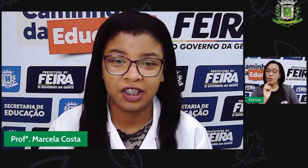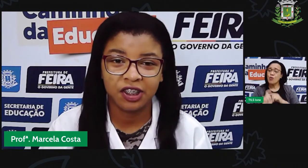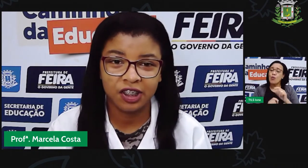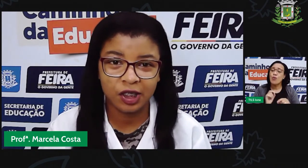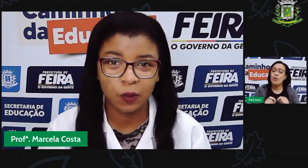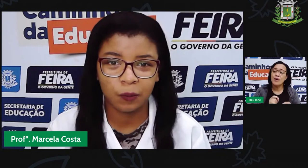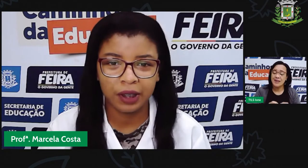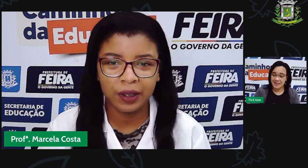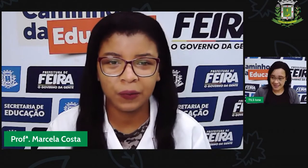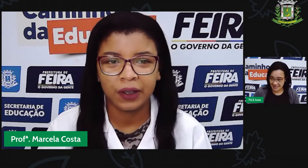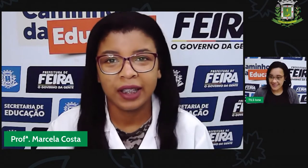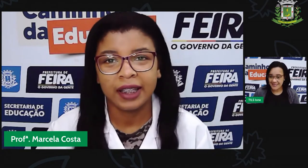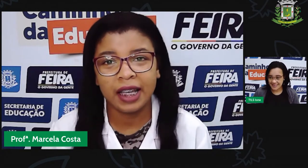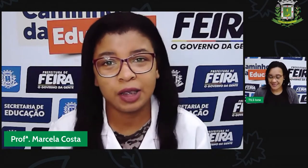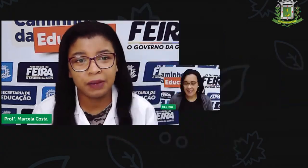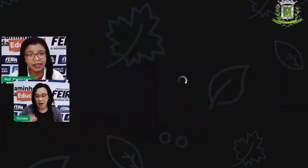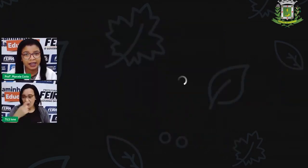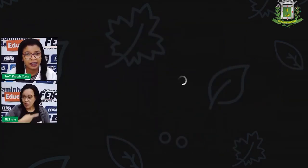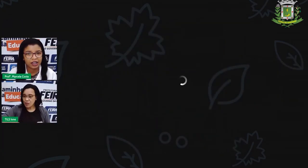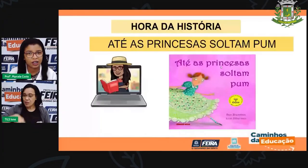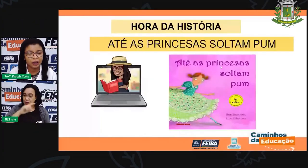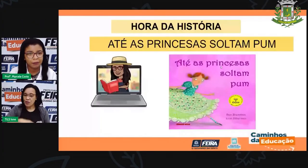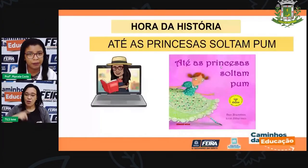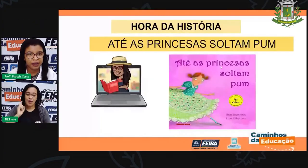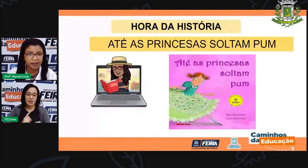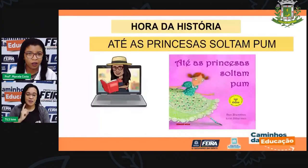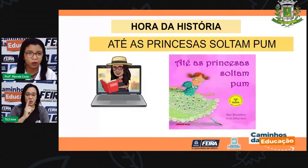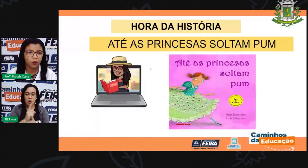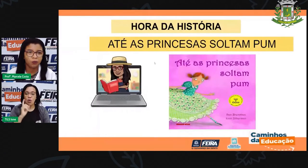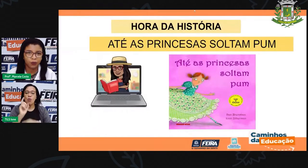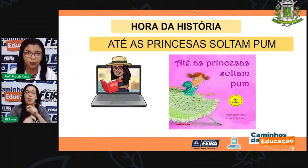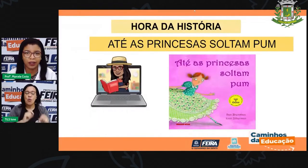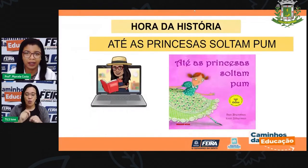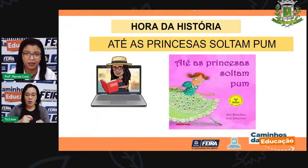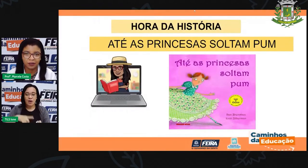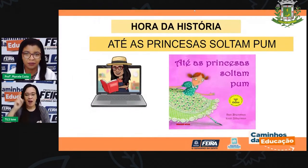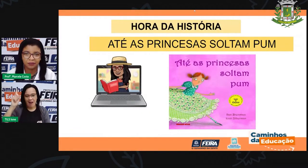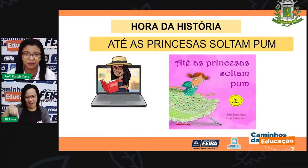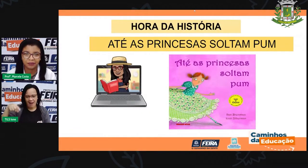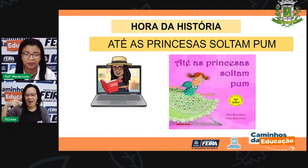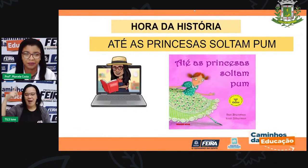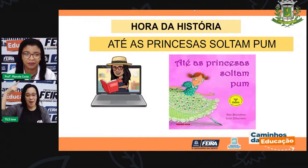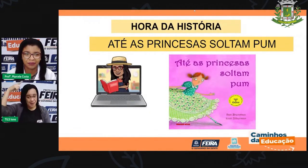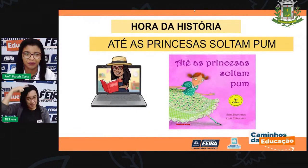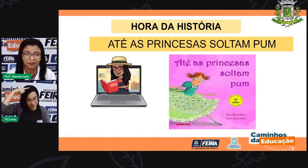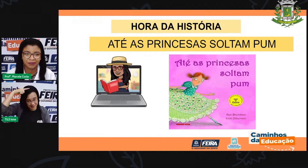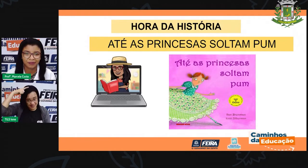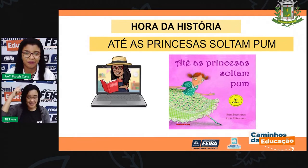A gente descobriu que as princesas também só com um, não é isso?